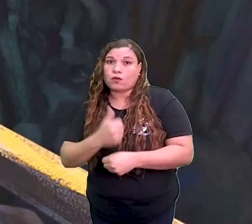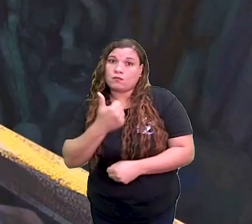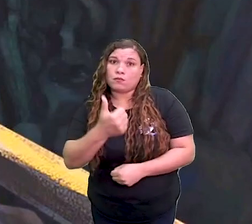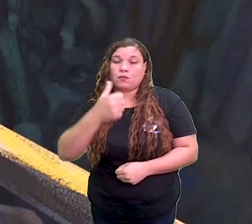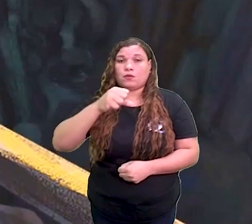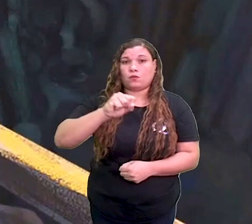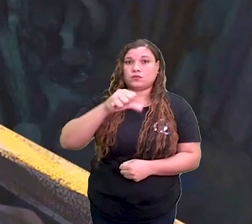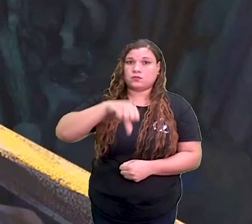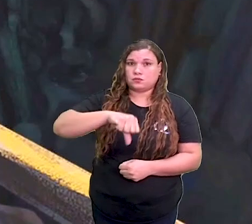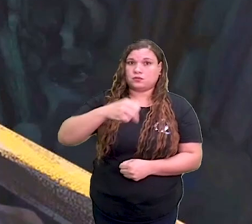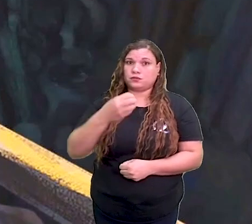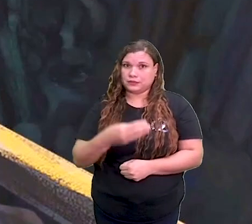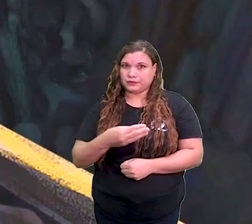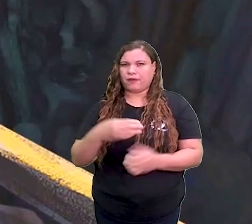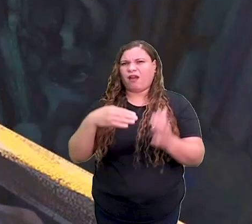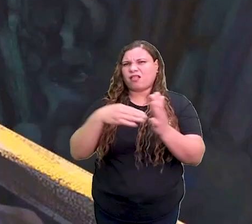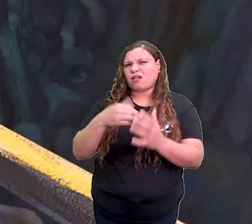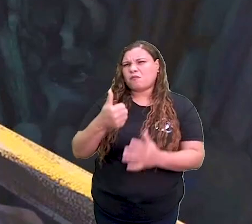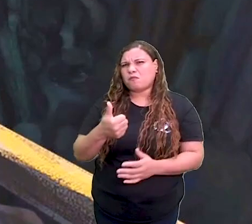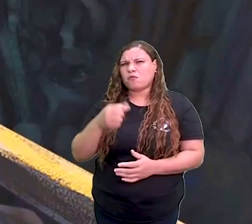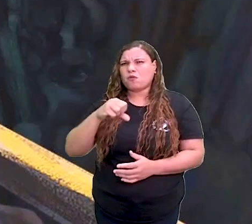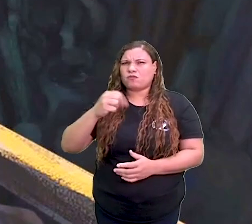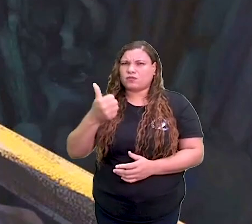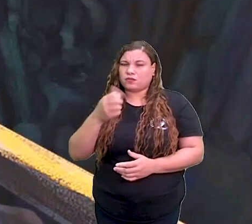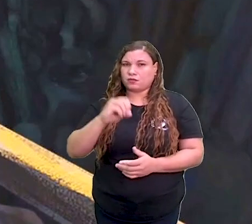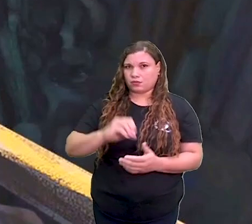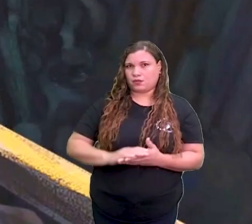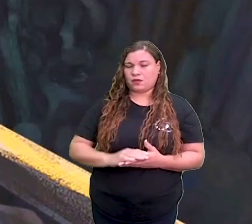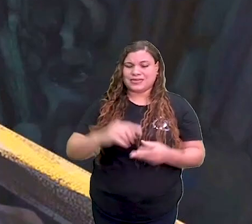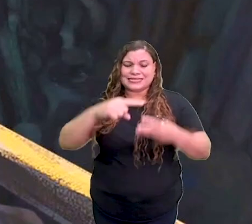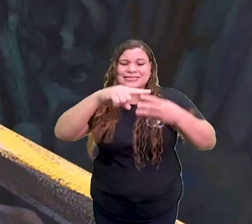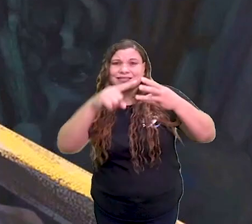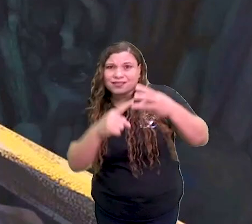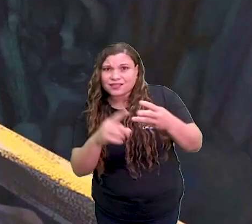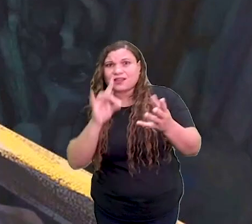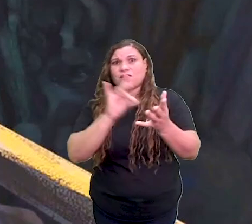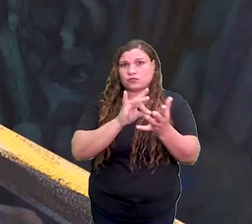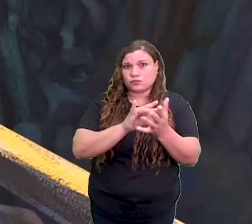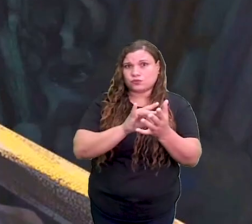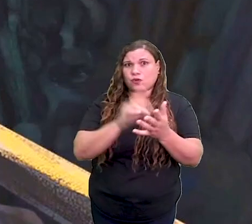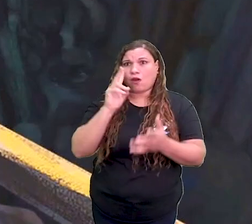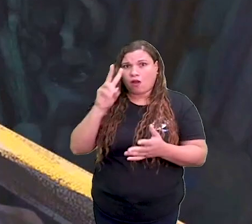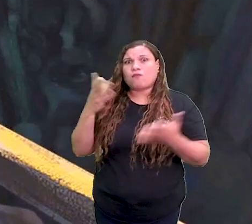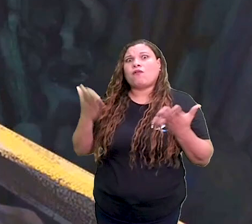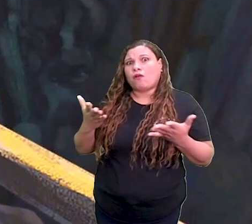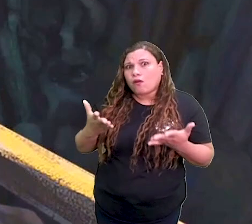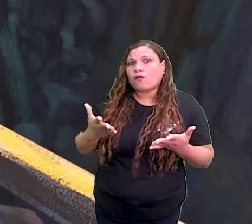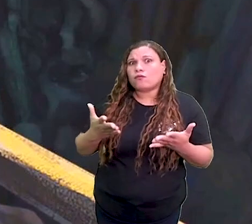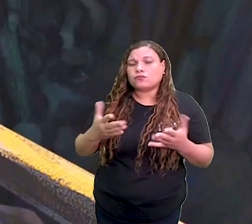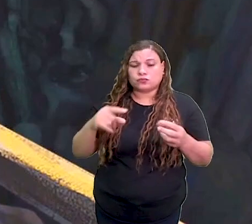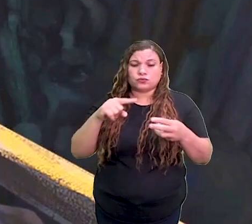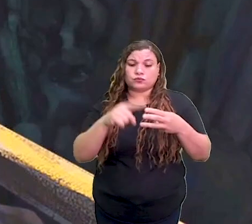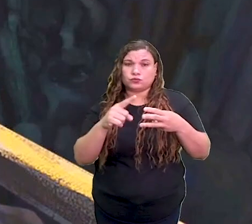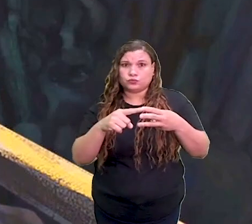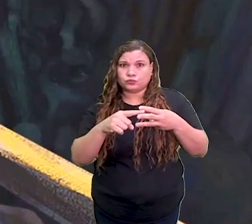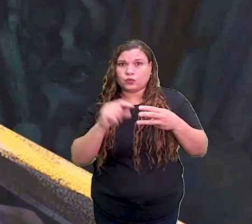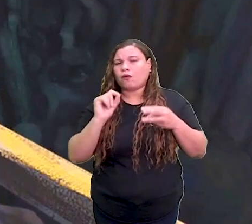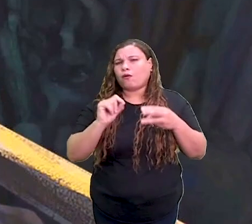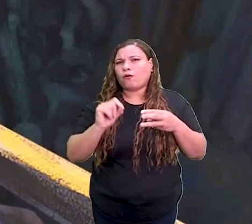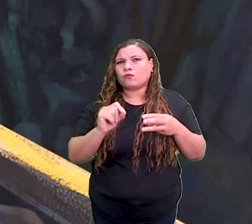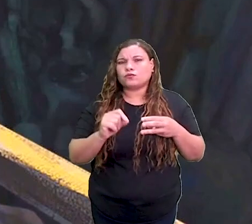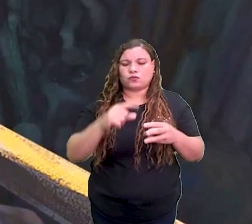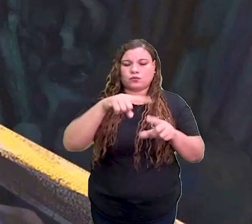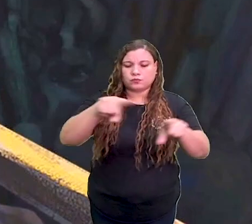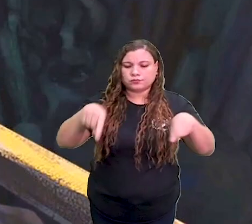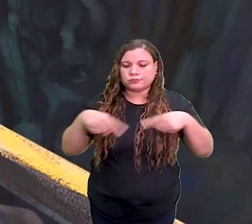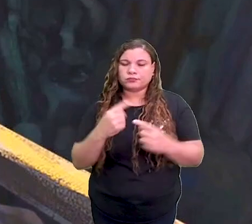de 1893 e 1910. 3 das originais podem ser vistas na Galeria Nacional de Oslo, onde está a tela